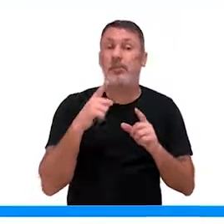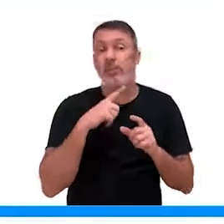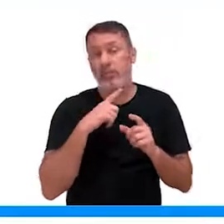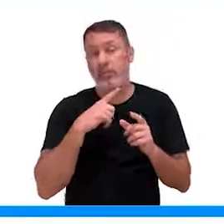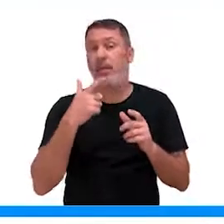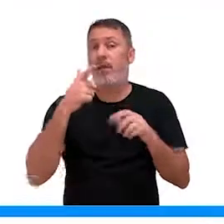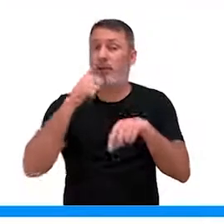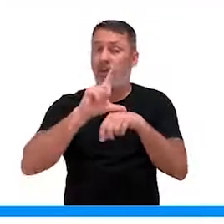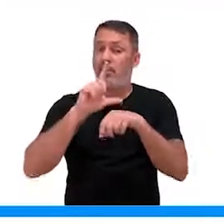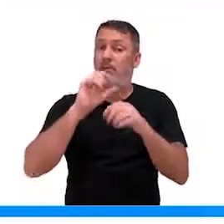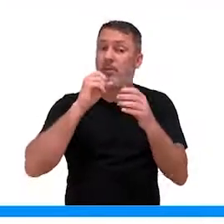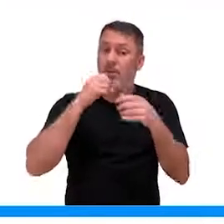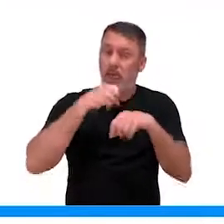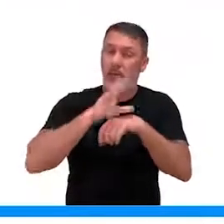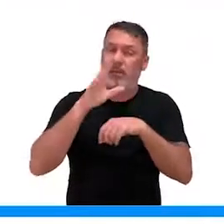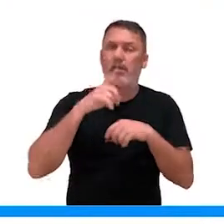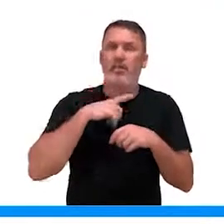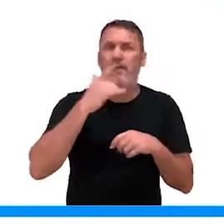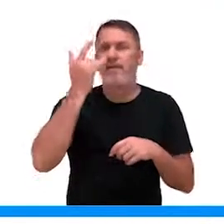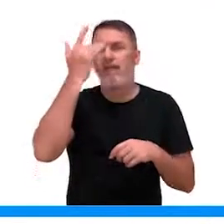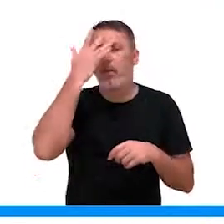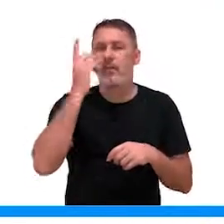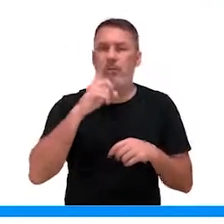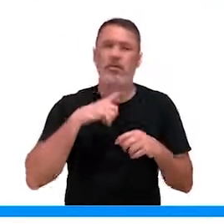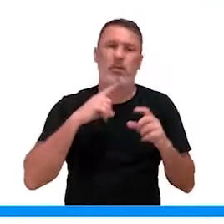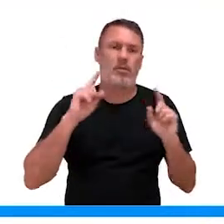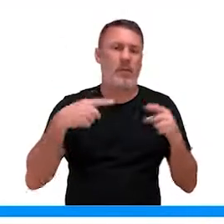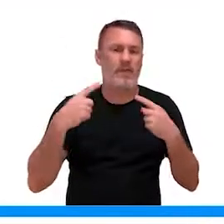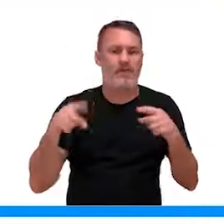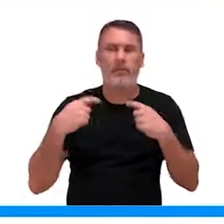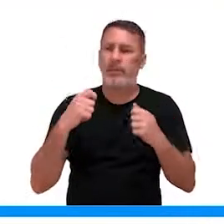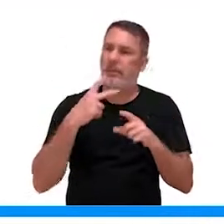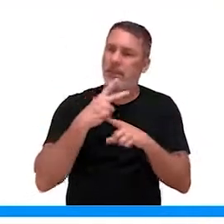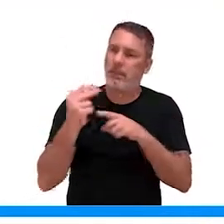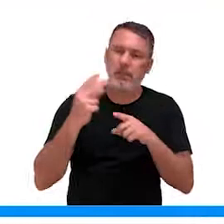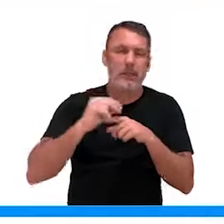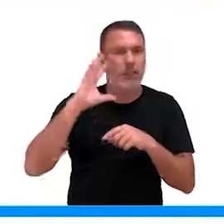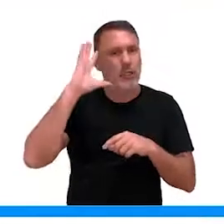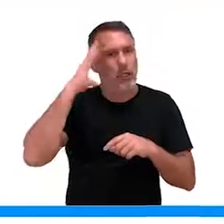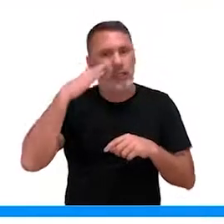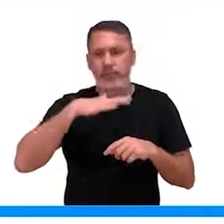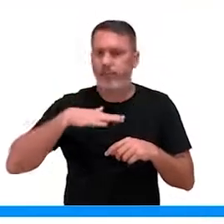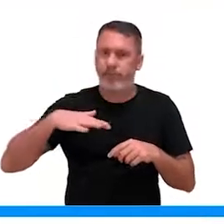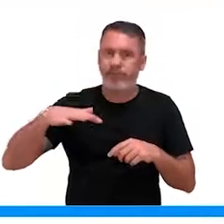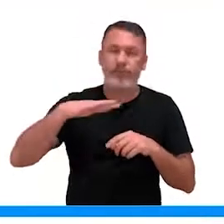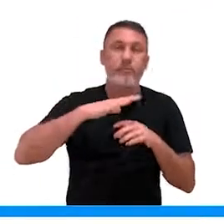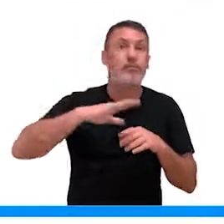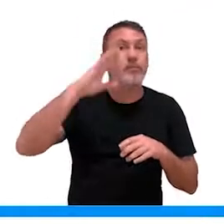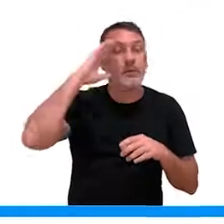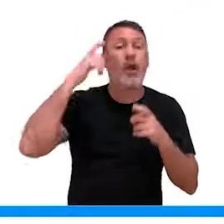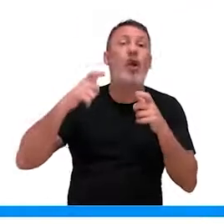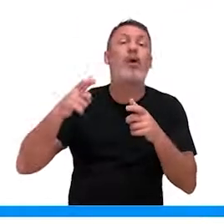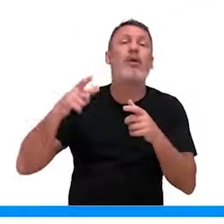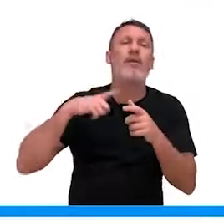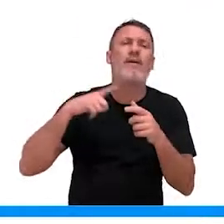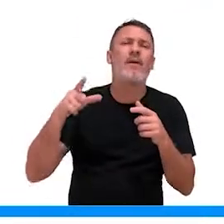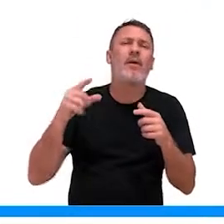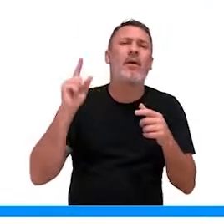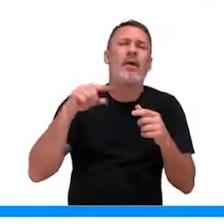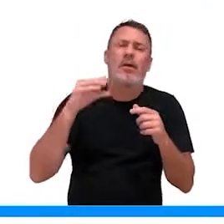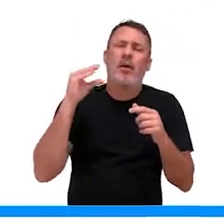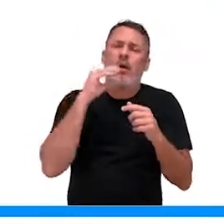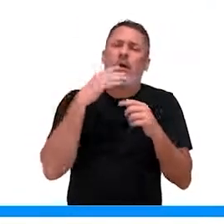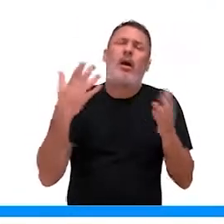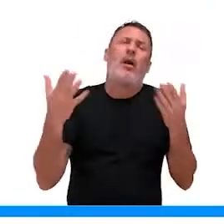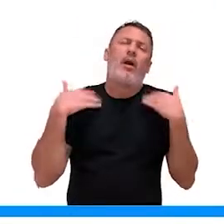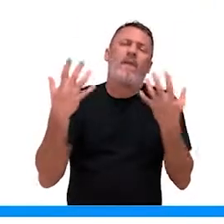já destacamos, existem muitos desafios ainda a serem superados, principalmente no sertão nordestino, tudo